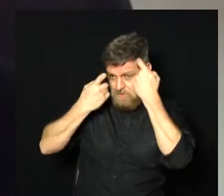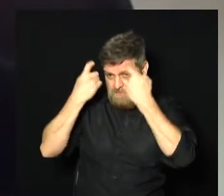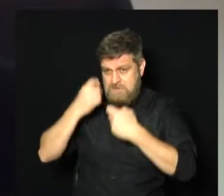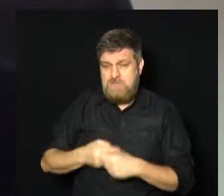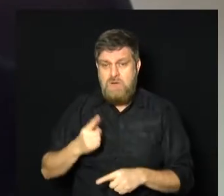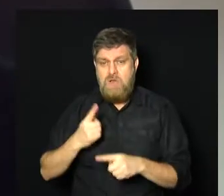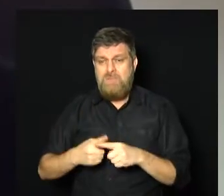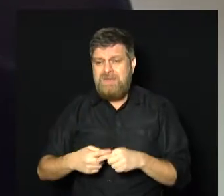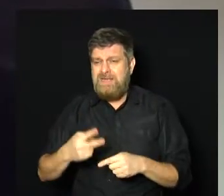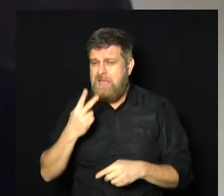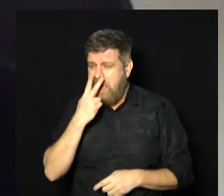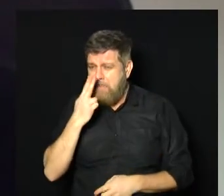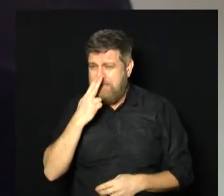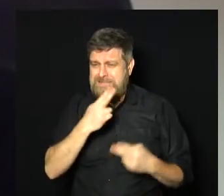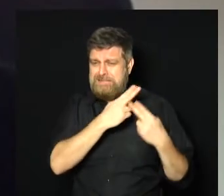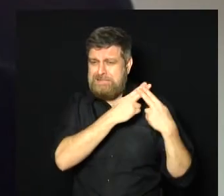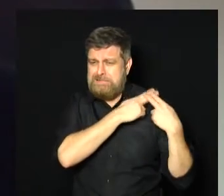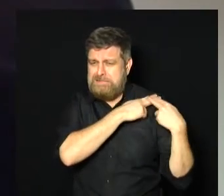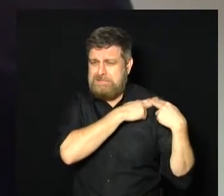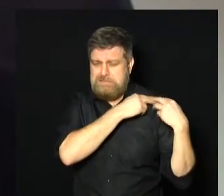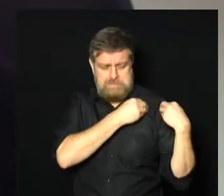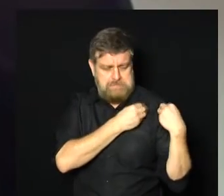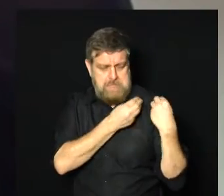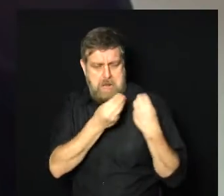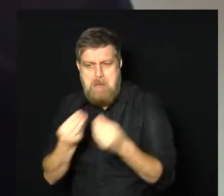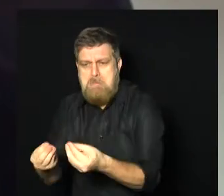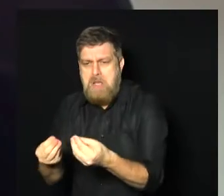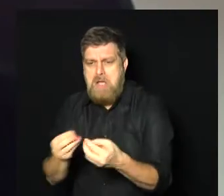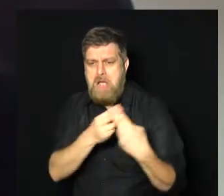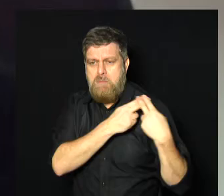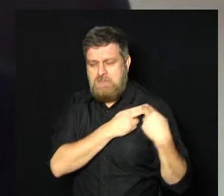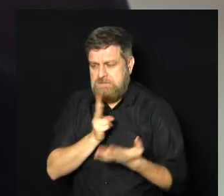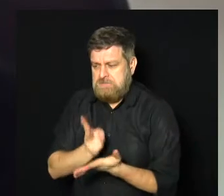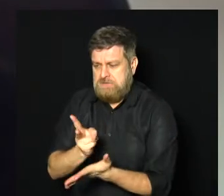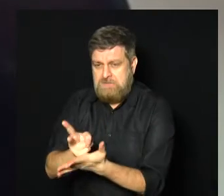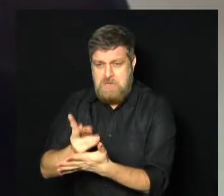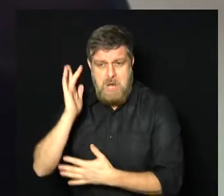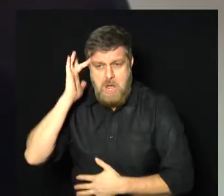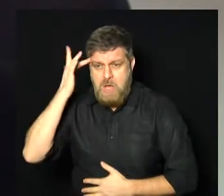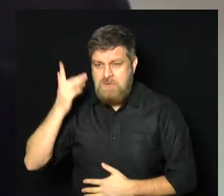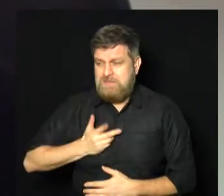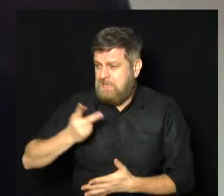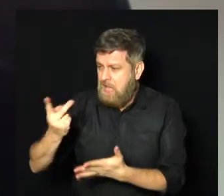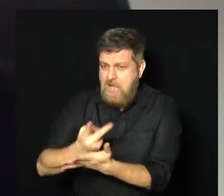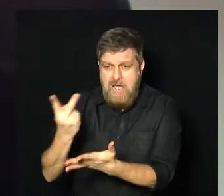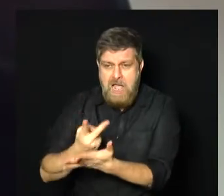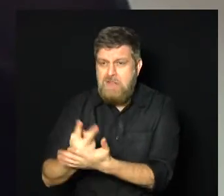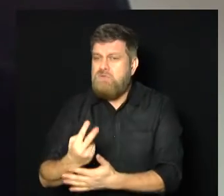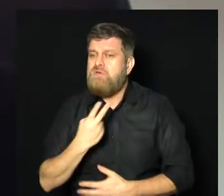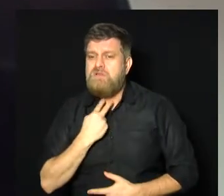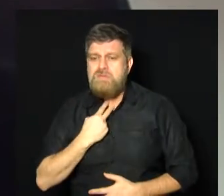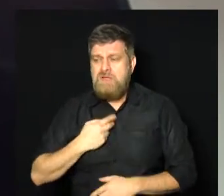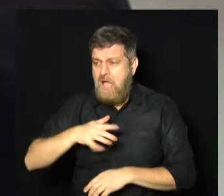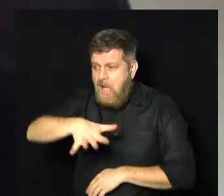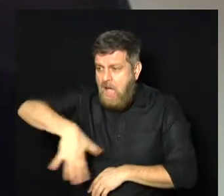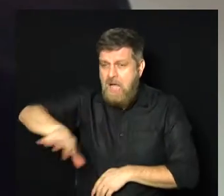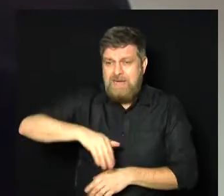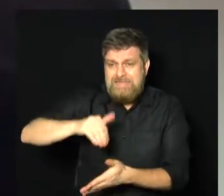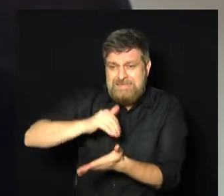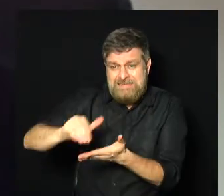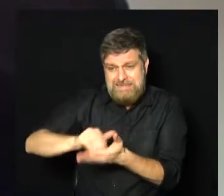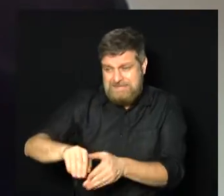transferência de todas as responsabilidades sobre os profissionais, né? Eu acho que não é assim que tem que caminhar. A Secretaria de Educação tem